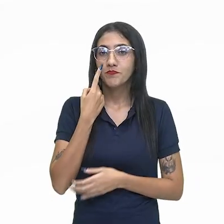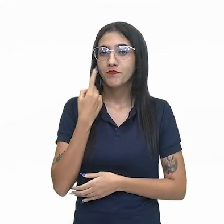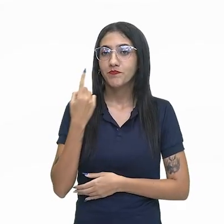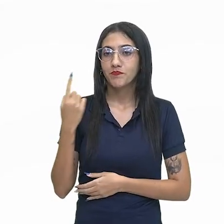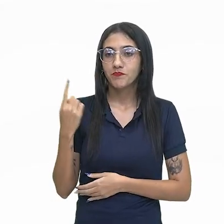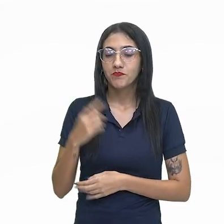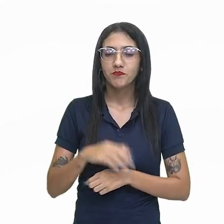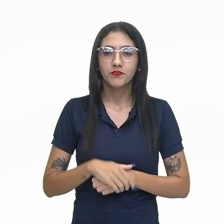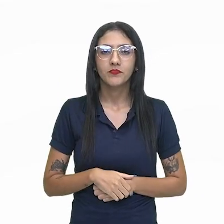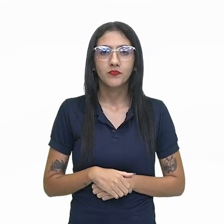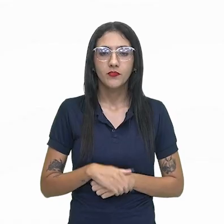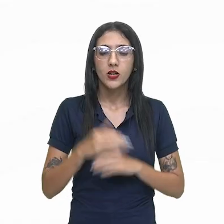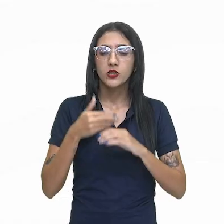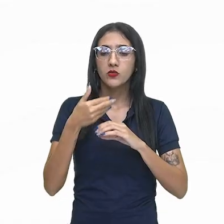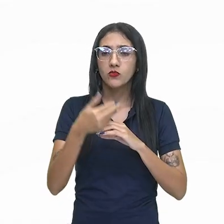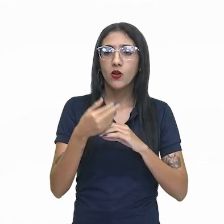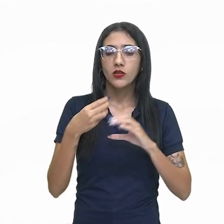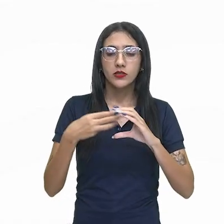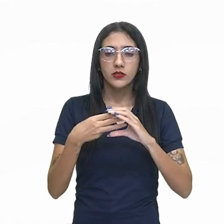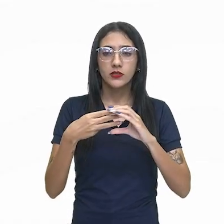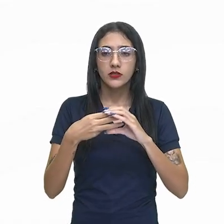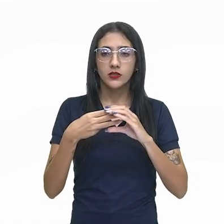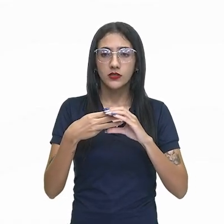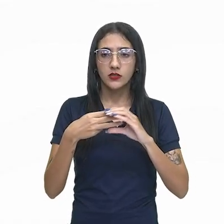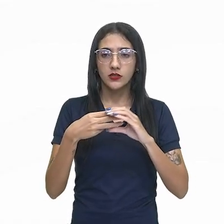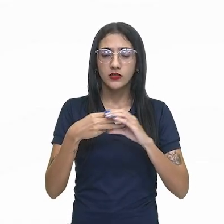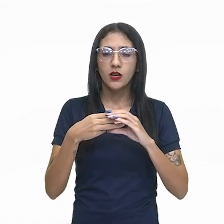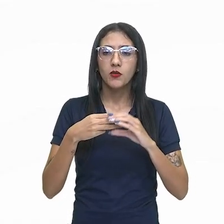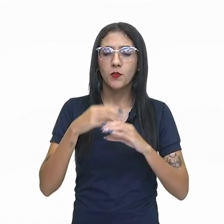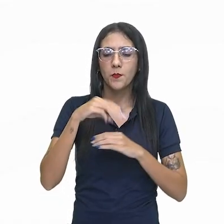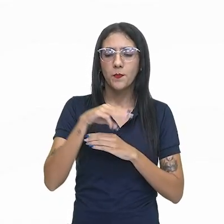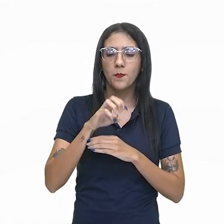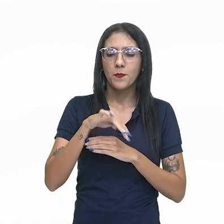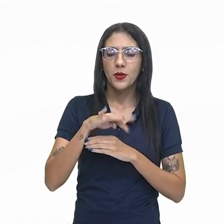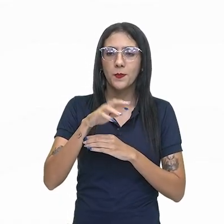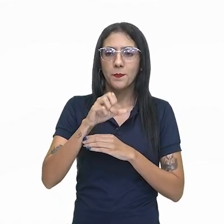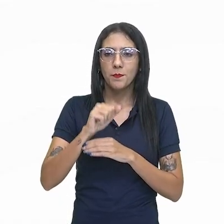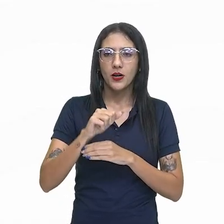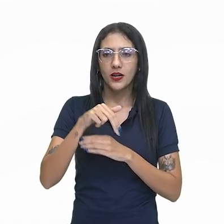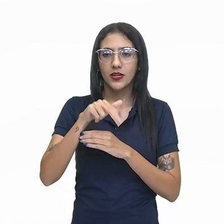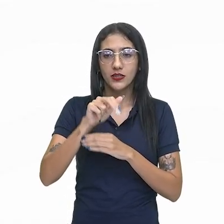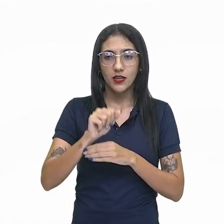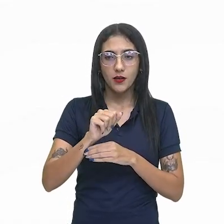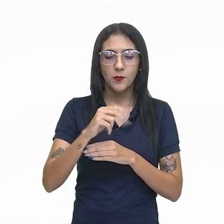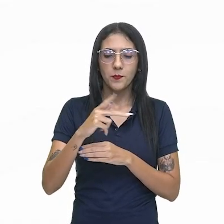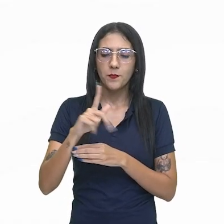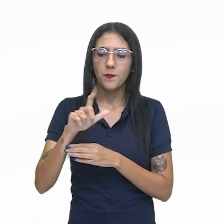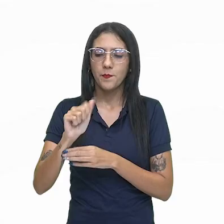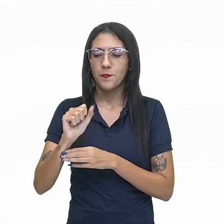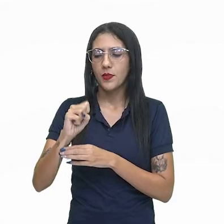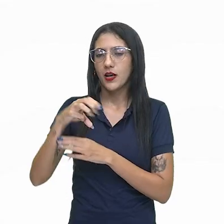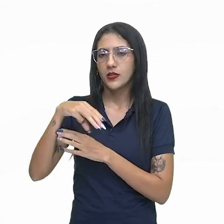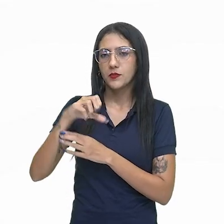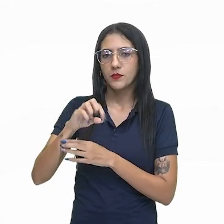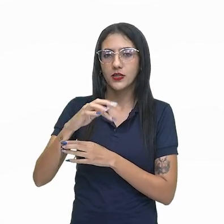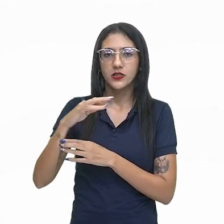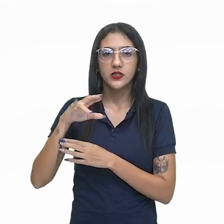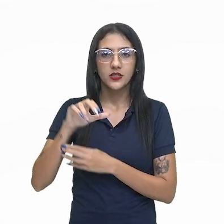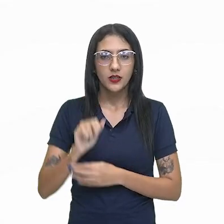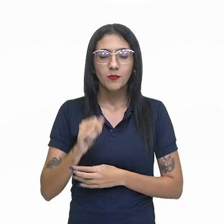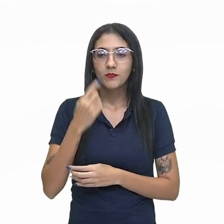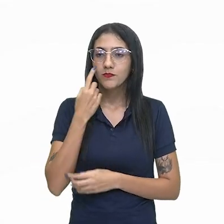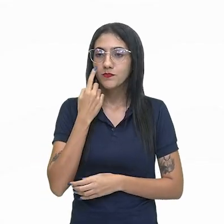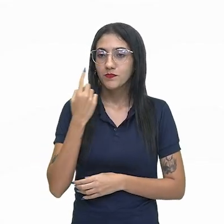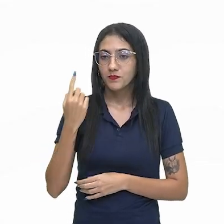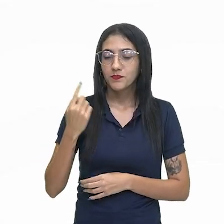mais externa da célula, que é chamada de membrana plasmática, né, cujas características estão sendo apresentadas para